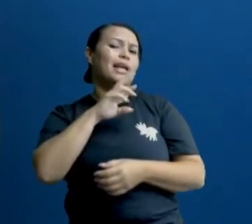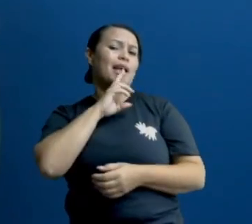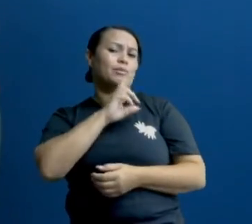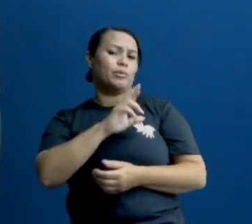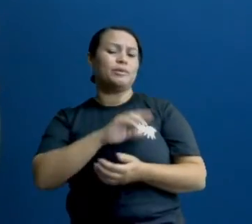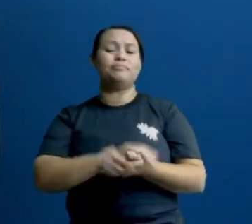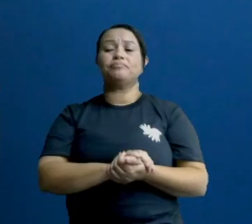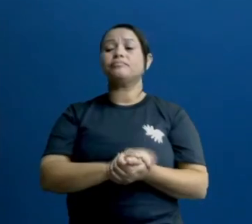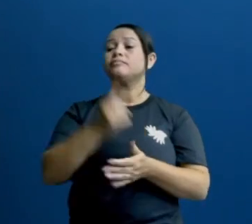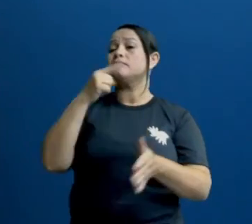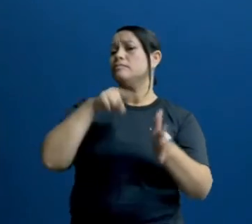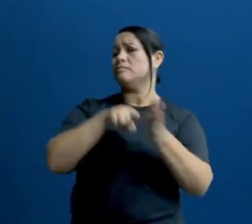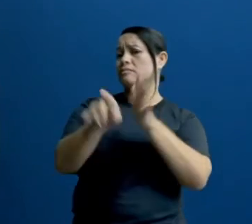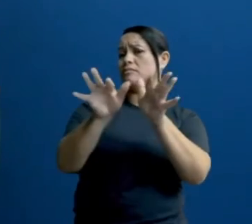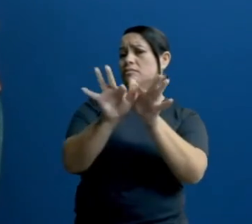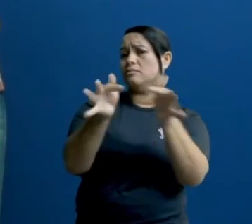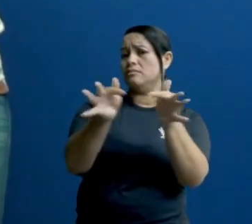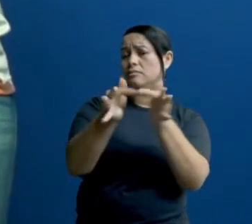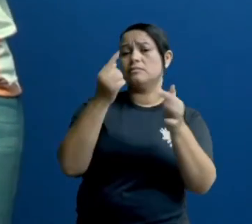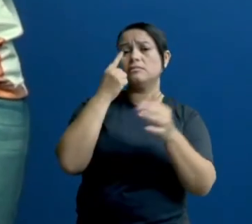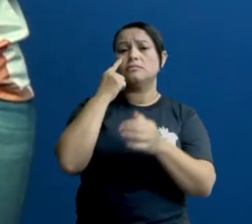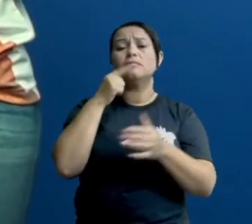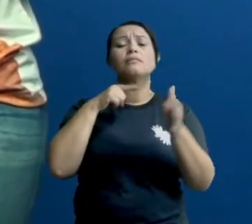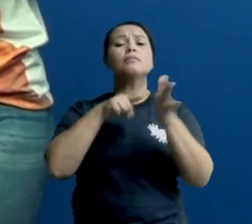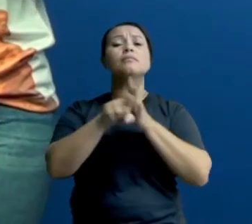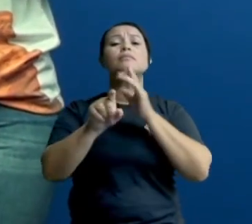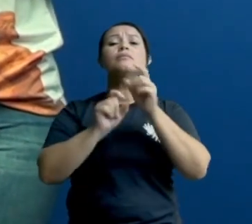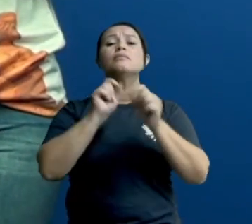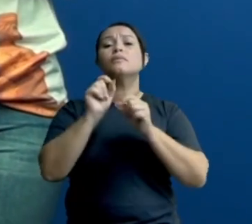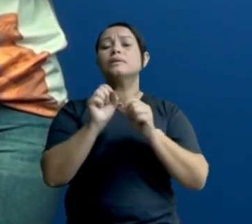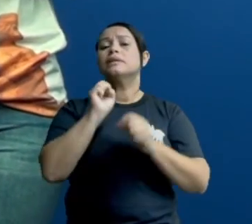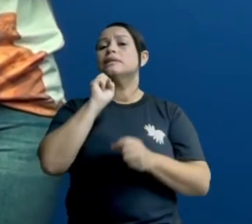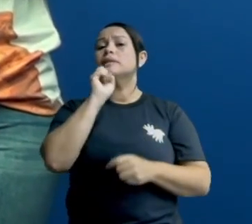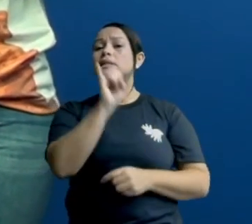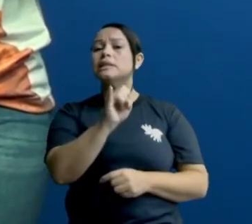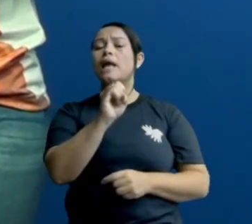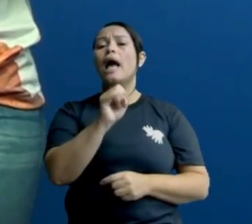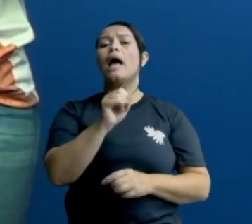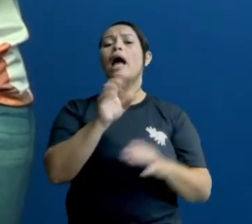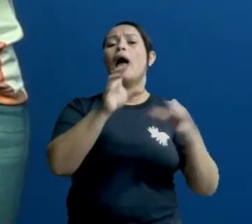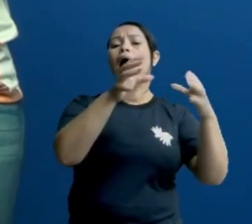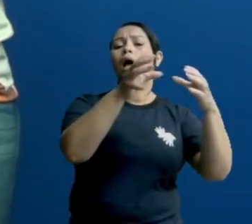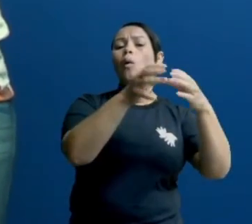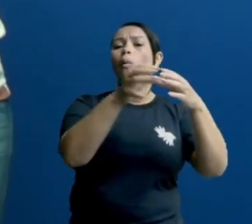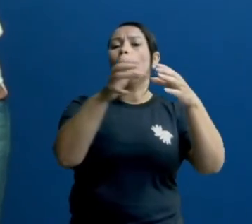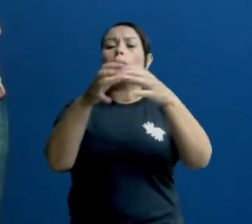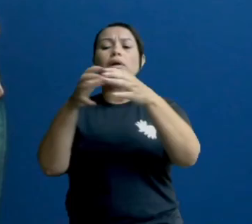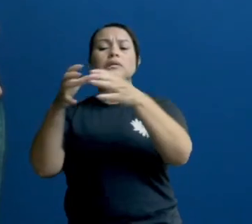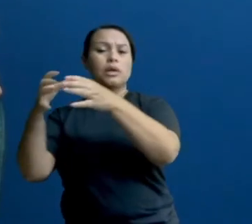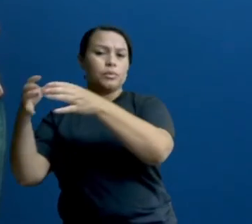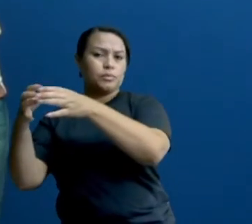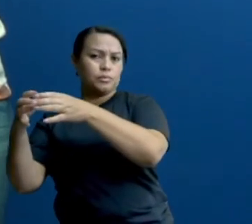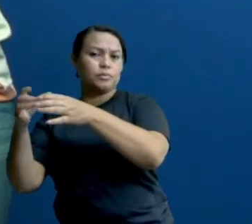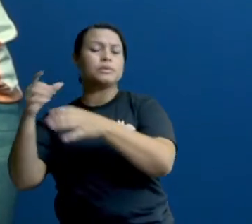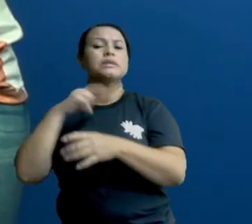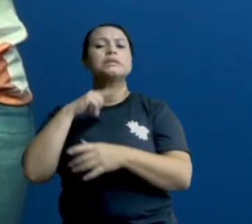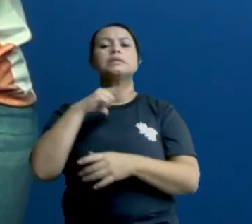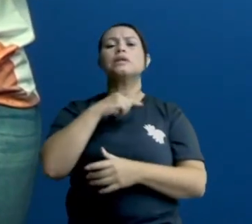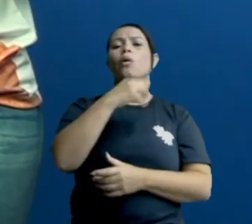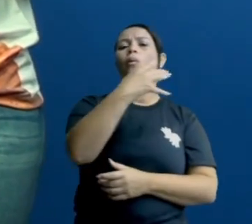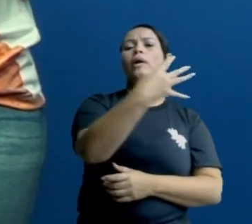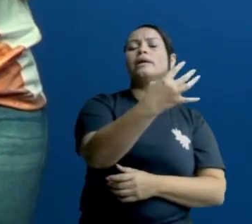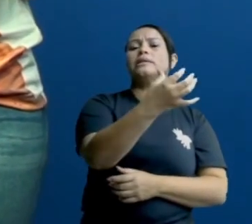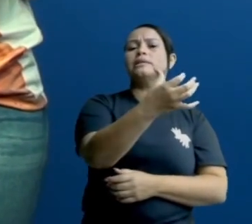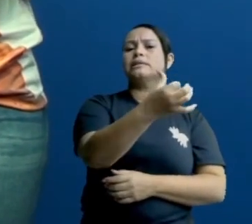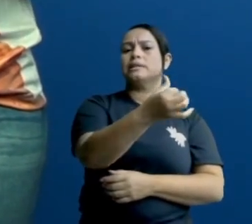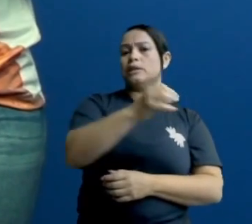resolva? A pergunta é simples, ó. Ele perguntou se em cada esquadrão havia